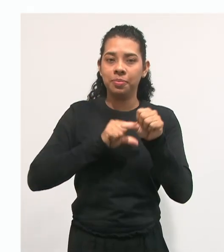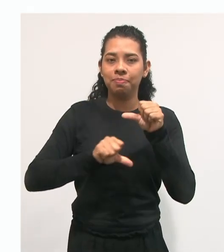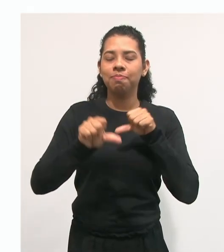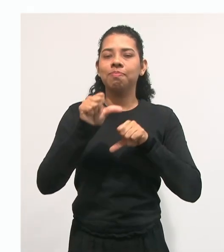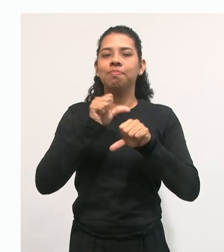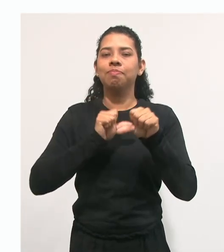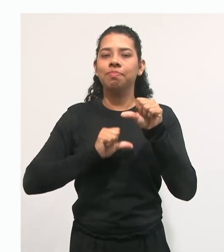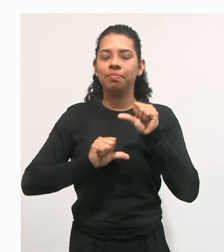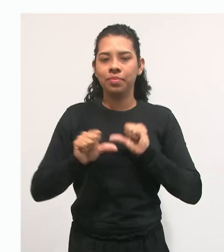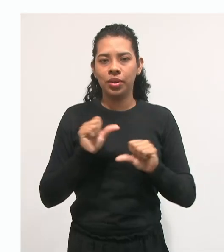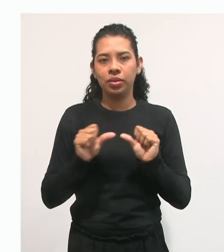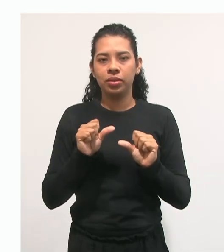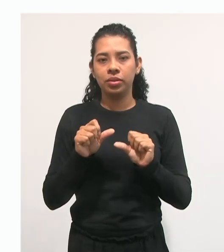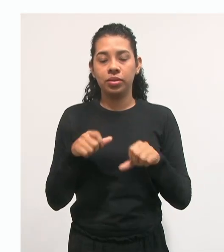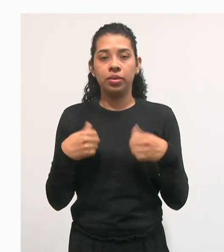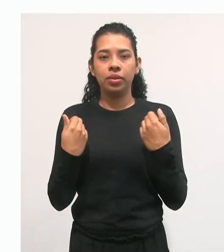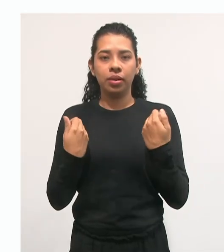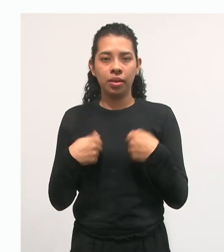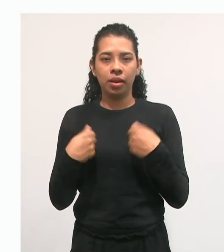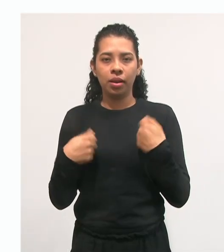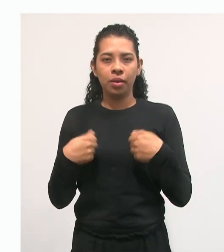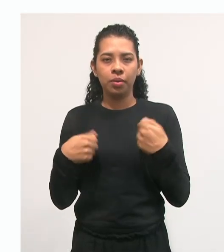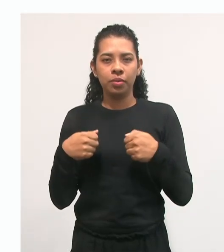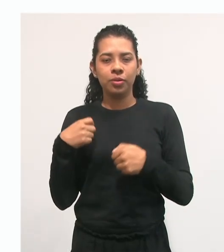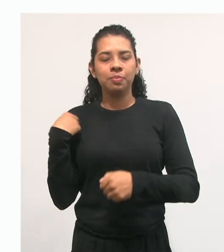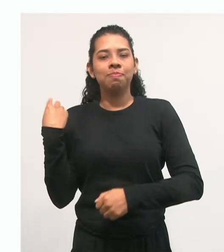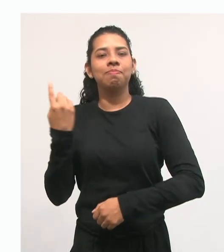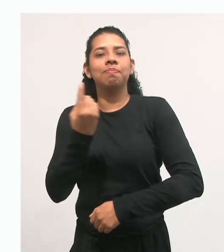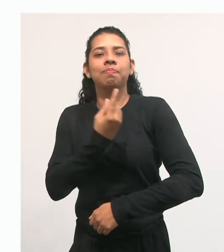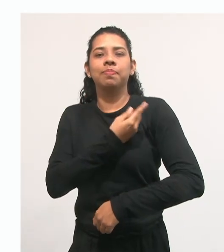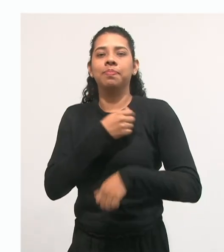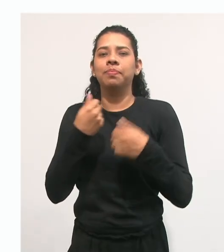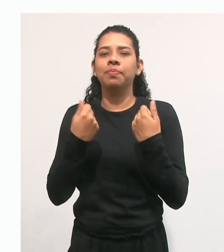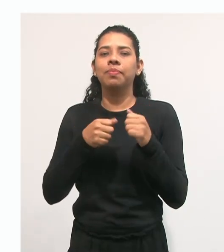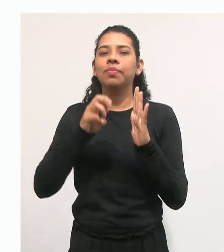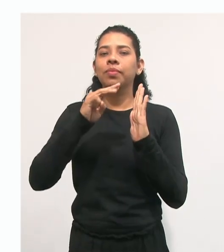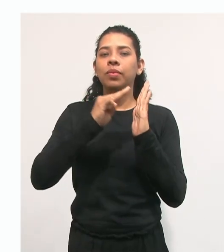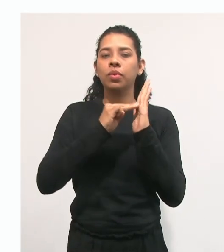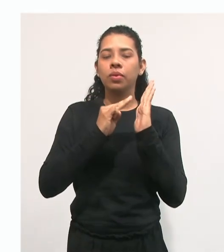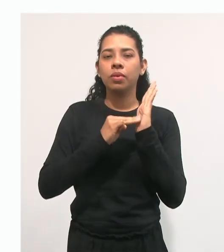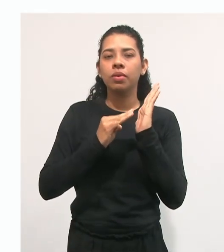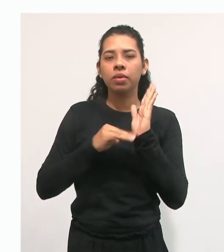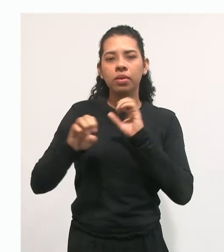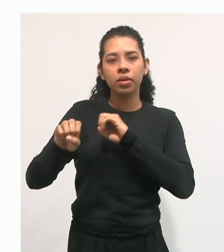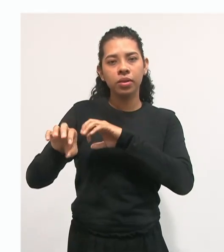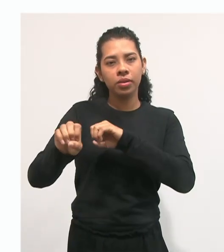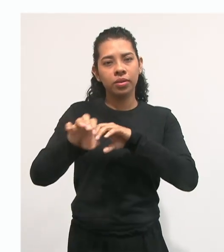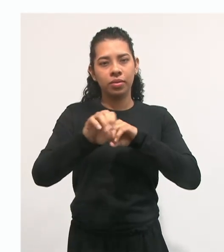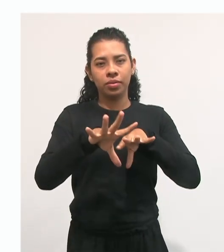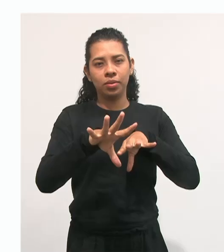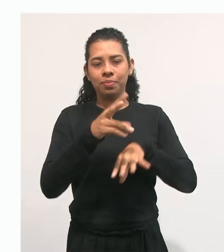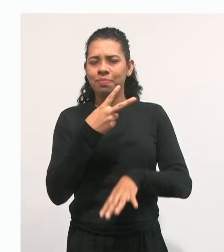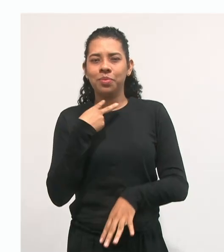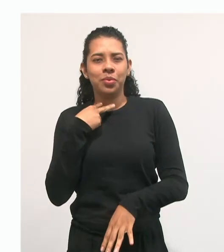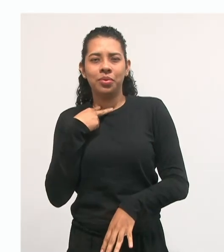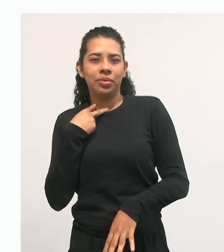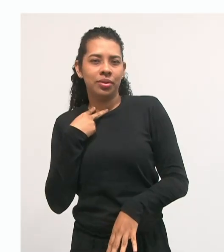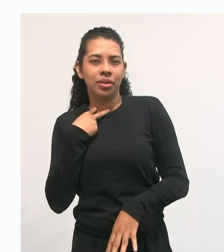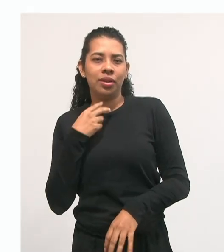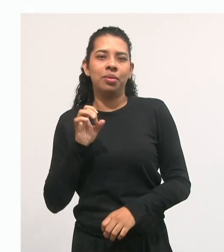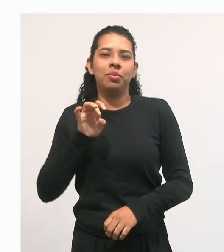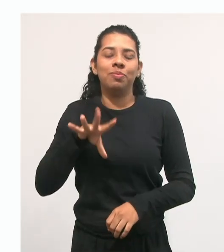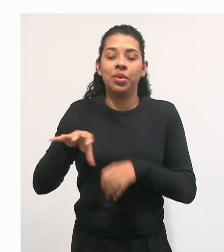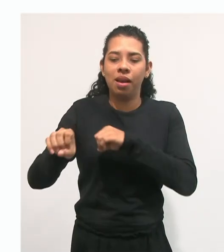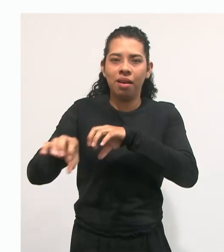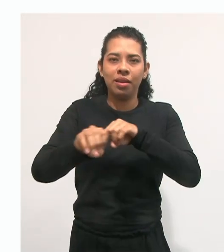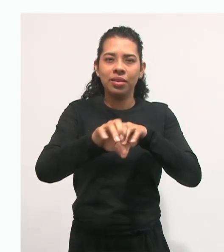tem passado, é preciso que a gente adote novas metodologias de ensino. Não dá para a gente manter metodologias